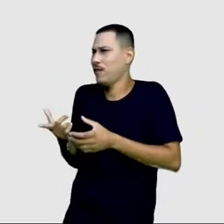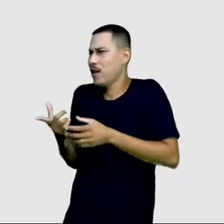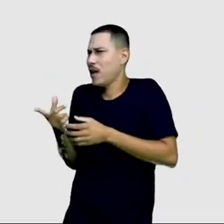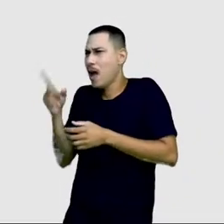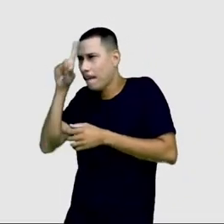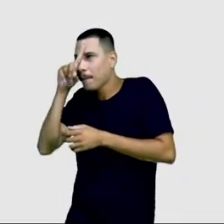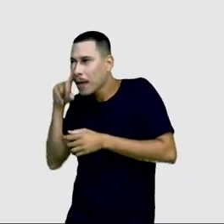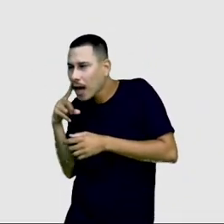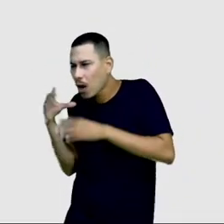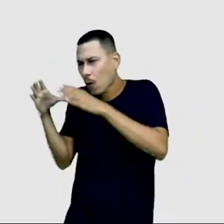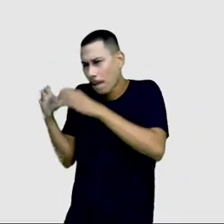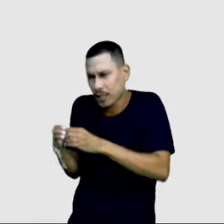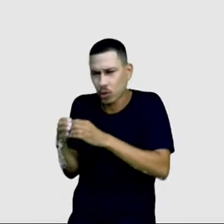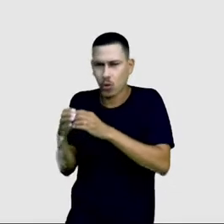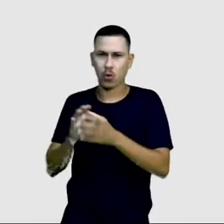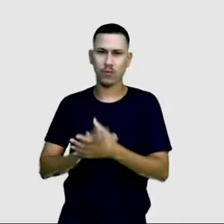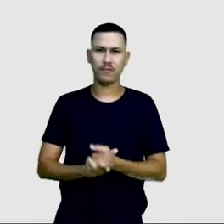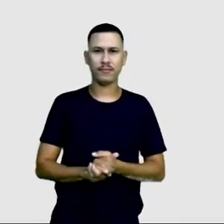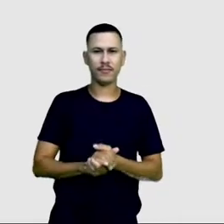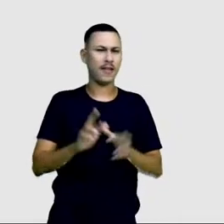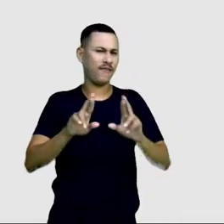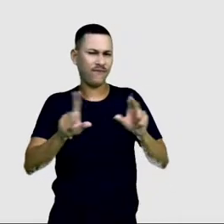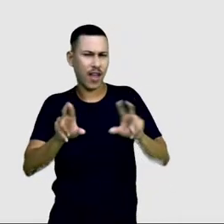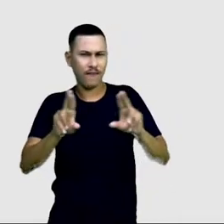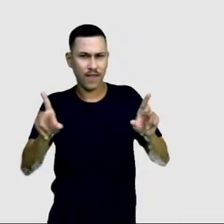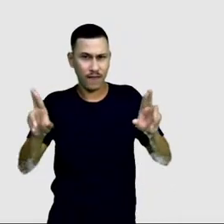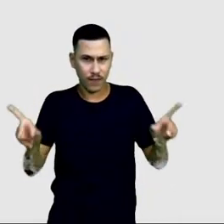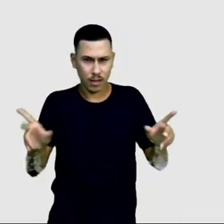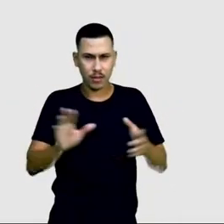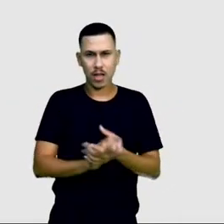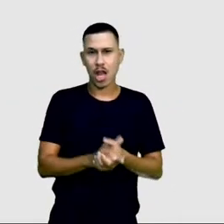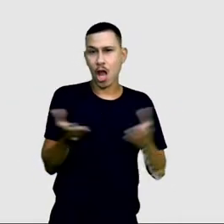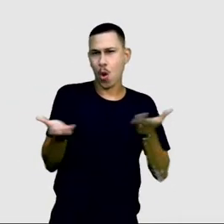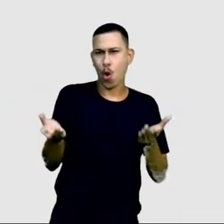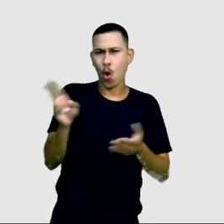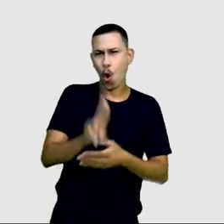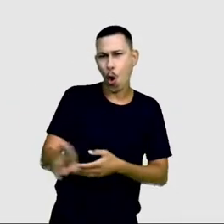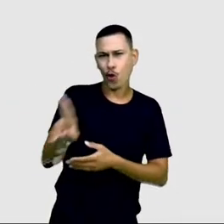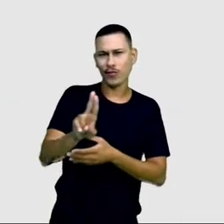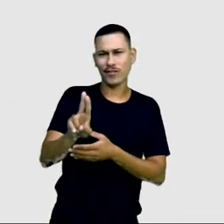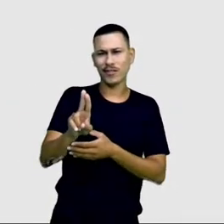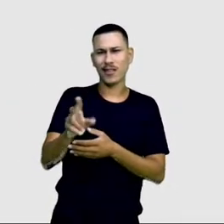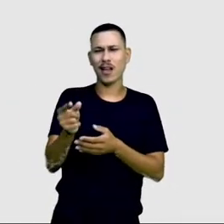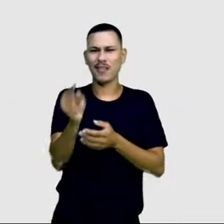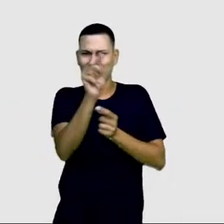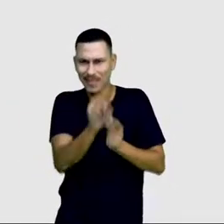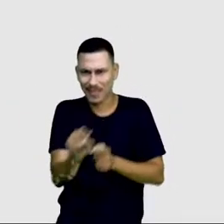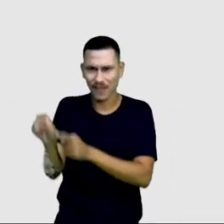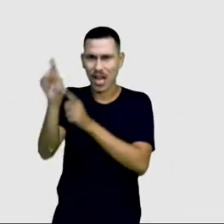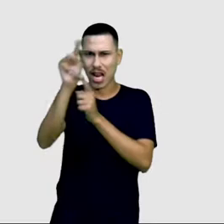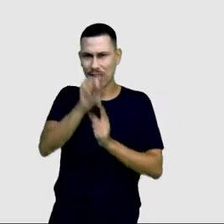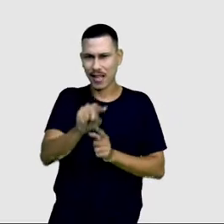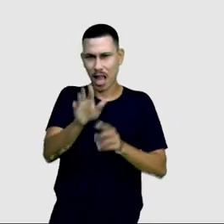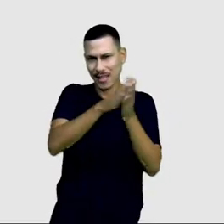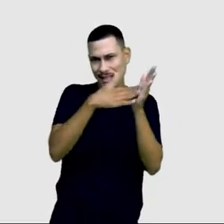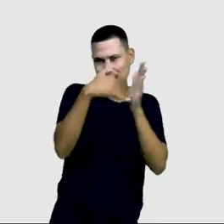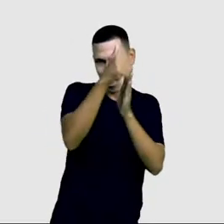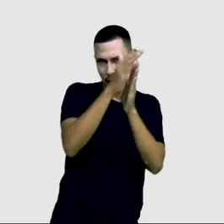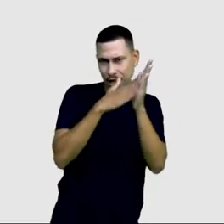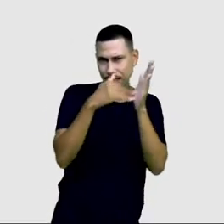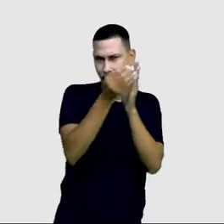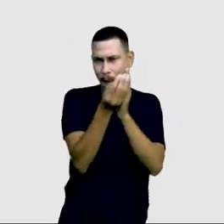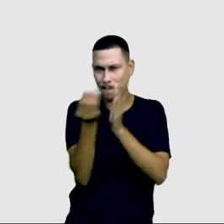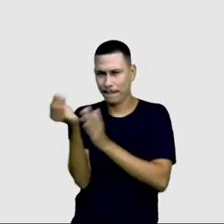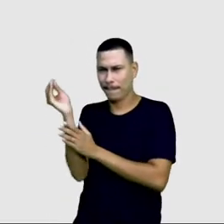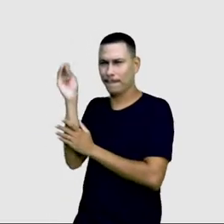circunferência. Agora imagina que a gente vai pegar essa circunferência e vai jogar tinta dentro dela, tá certo? Vai